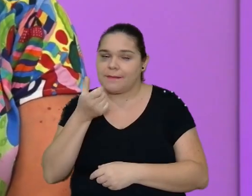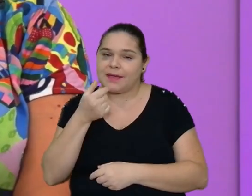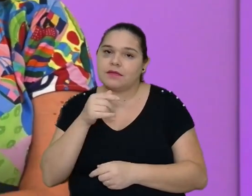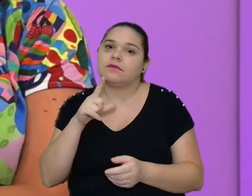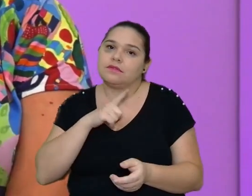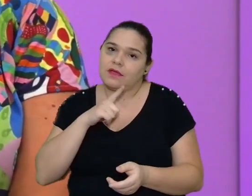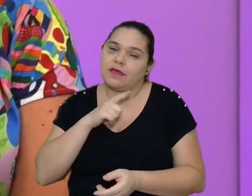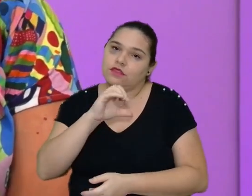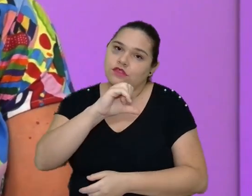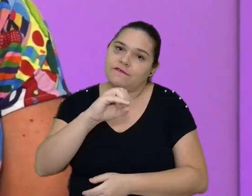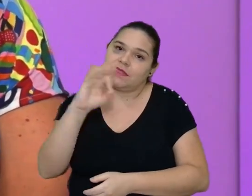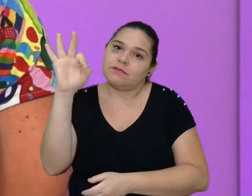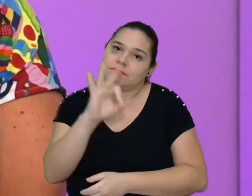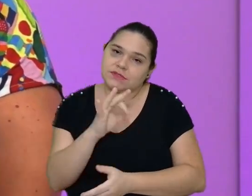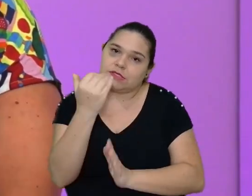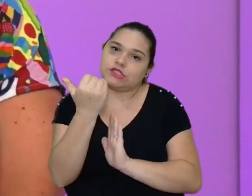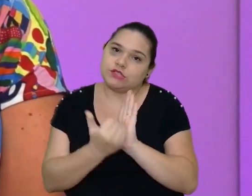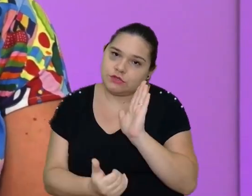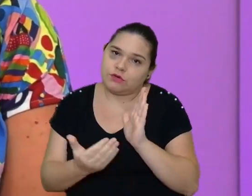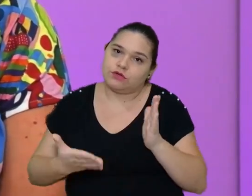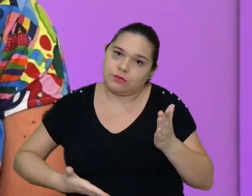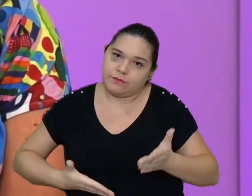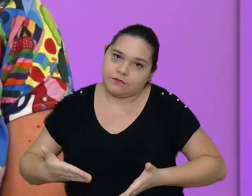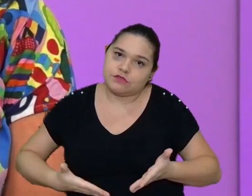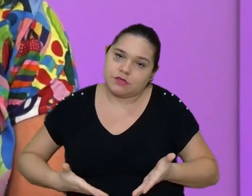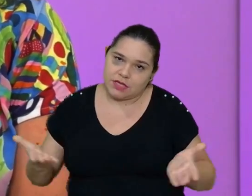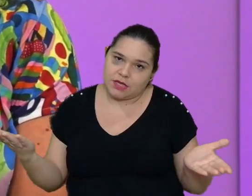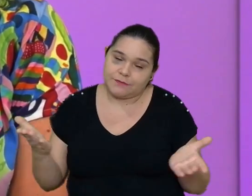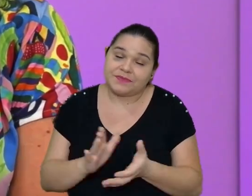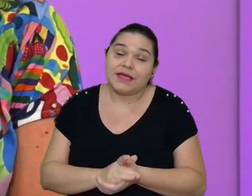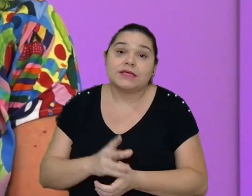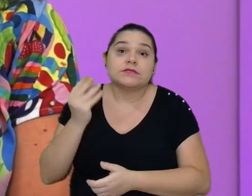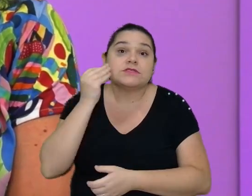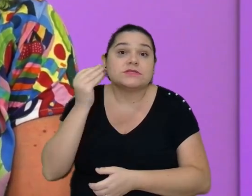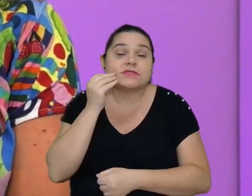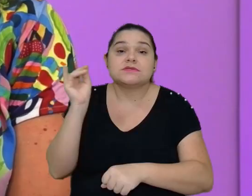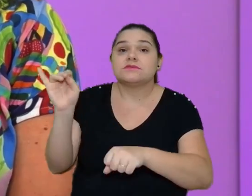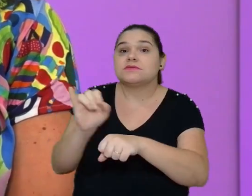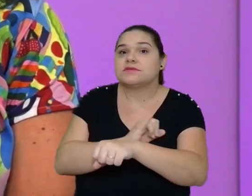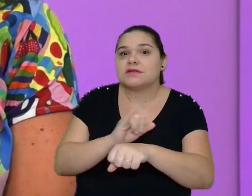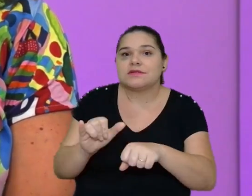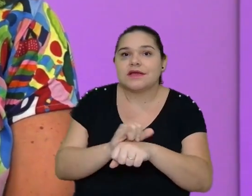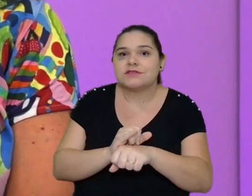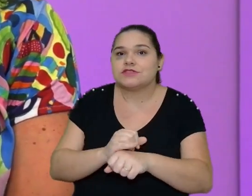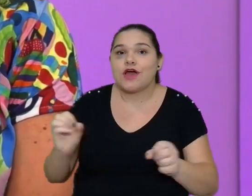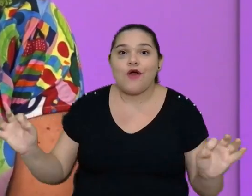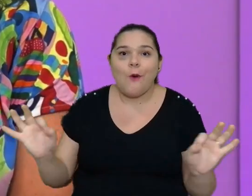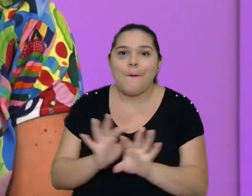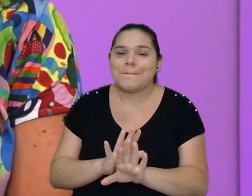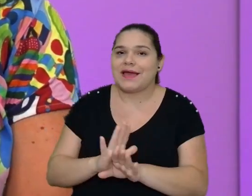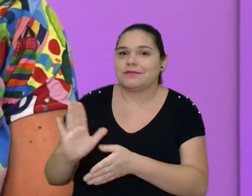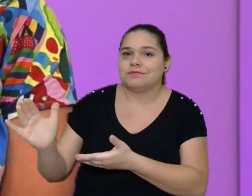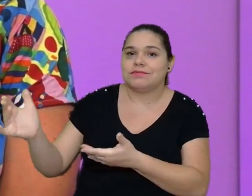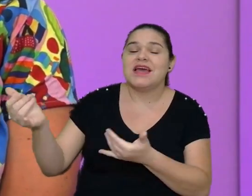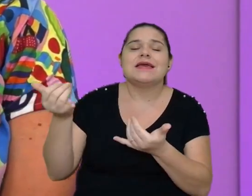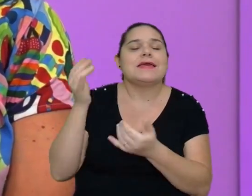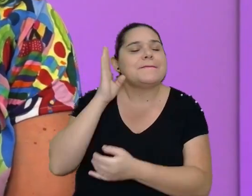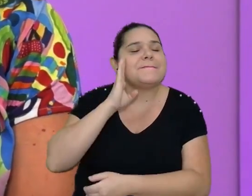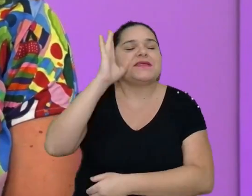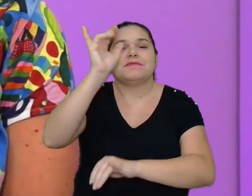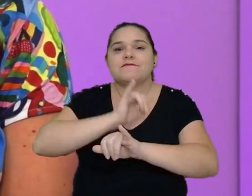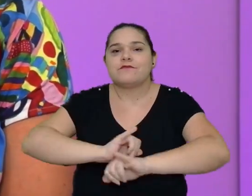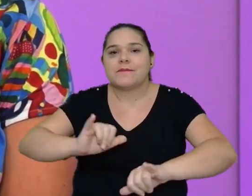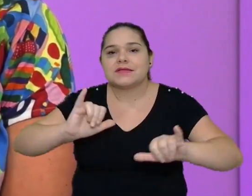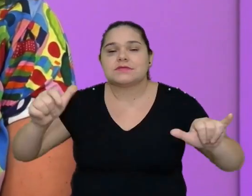de desconto para o funcionário. Então, a gente tentou abranger esse pacote completo, a gente traz muita informação e sem limitação. Então, não